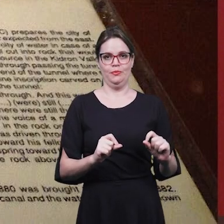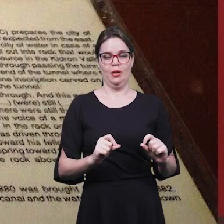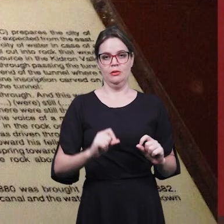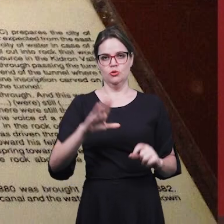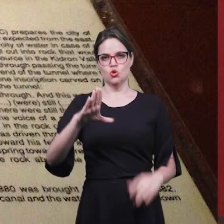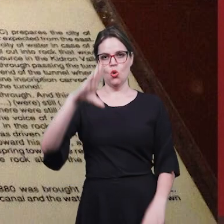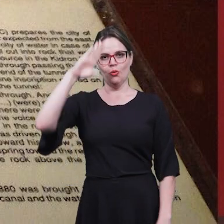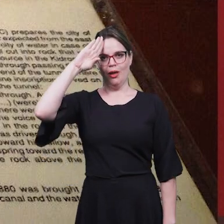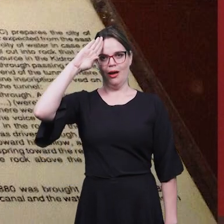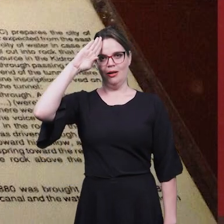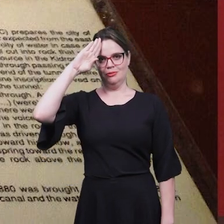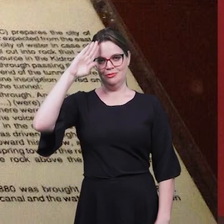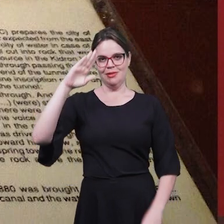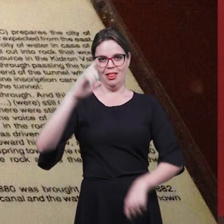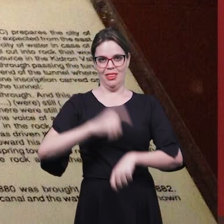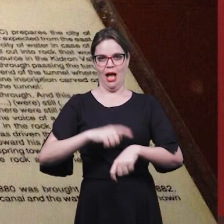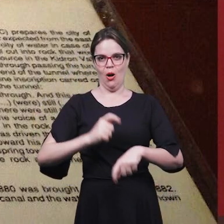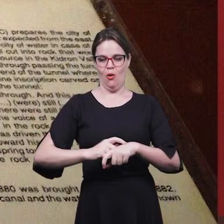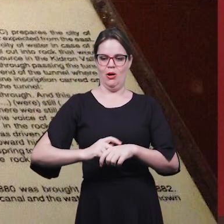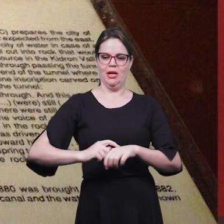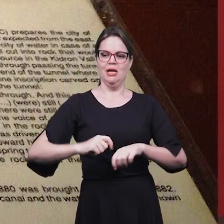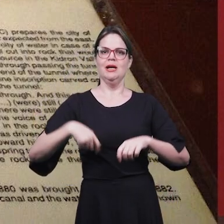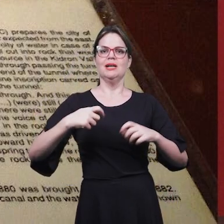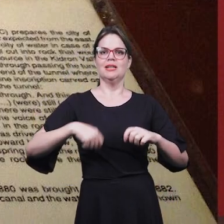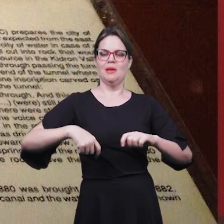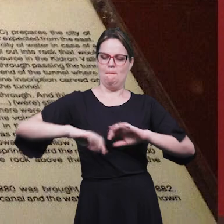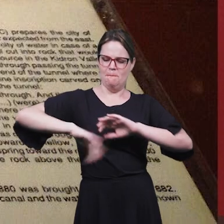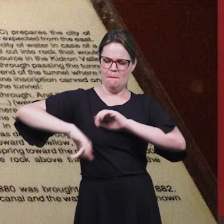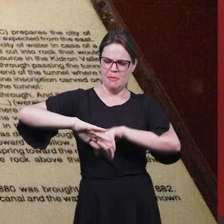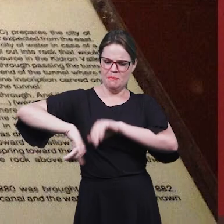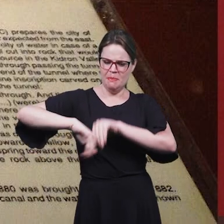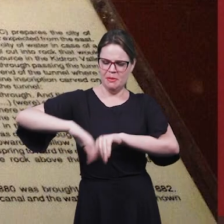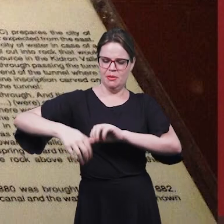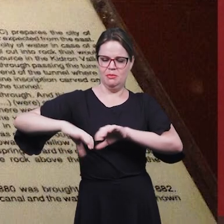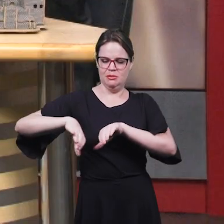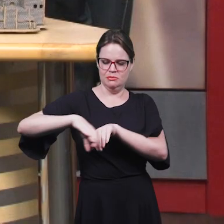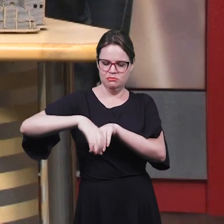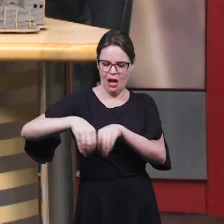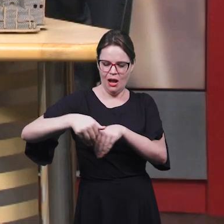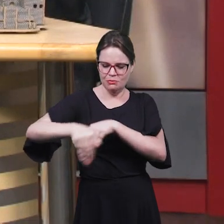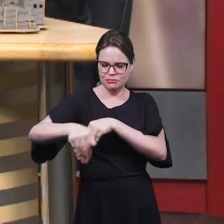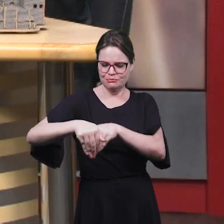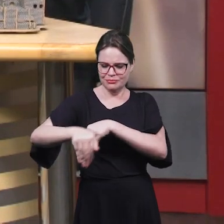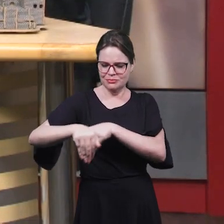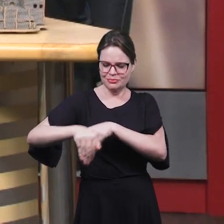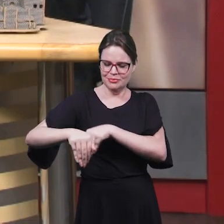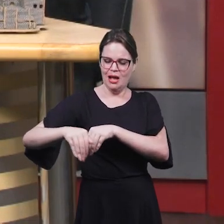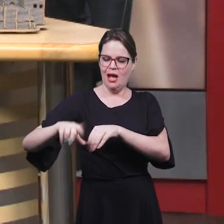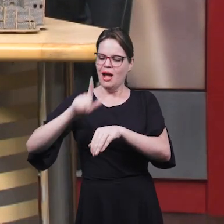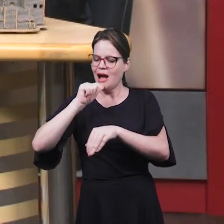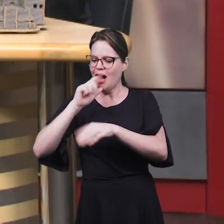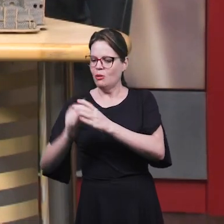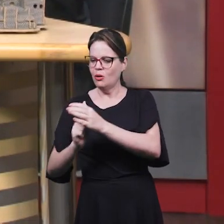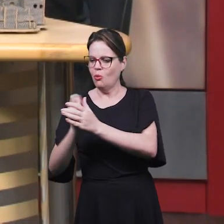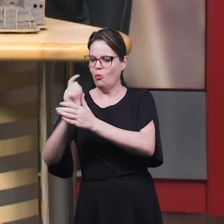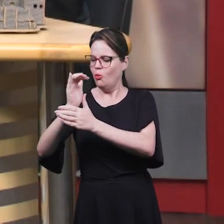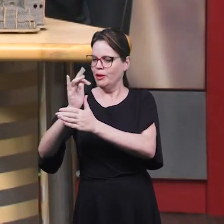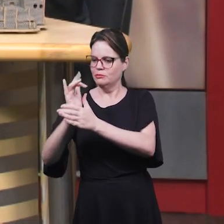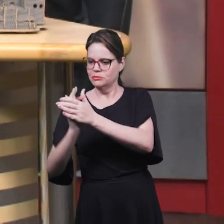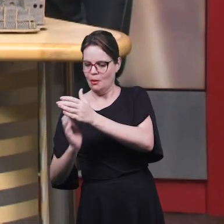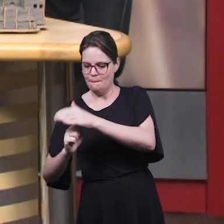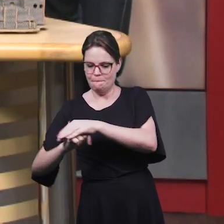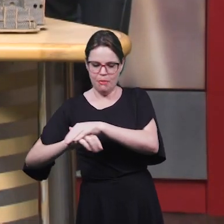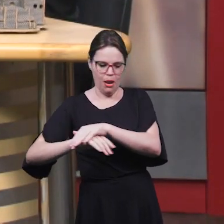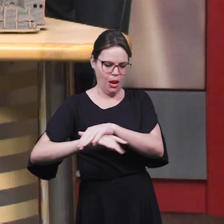colocam, ali eles fazem ali que glorificam ao Senhor, porque se encontraram